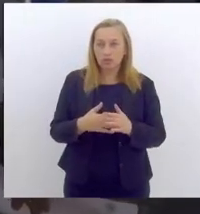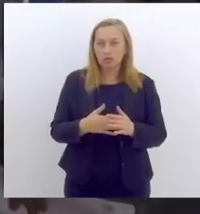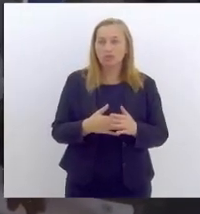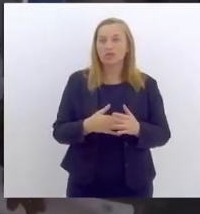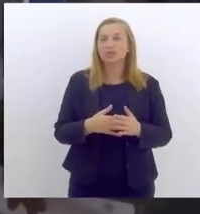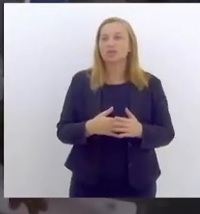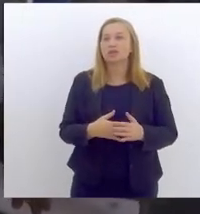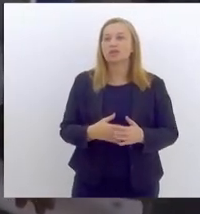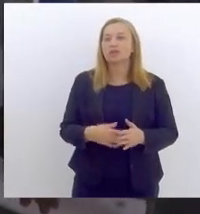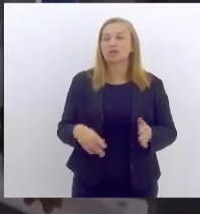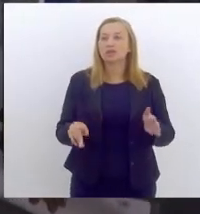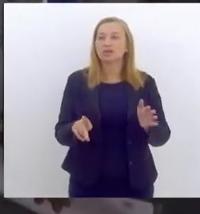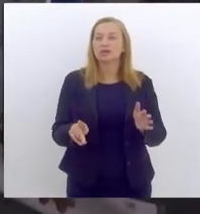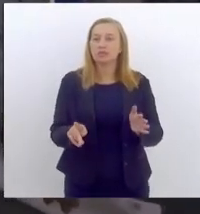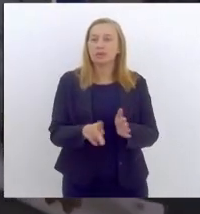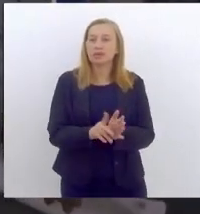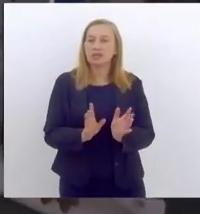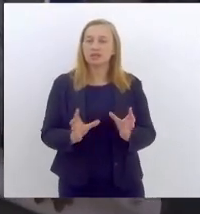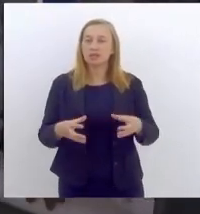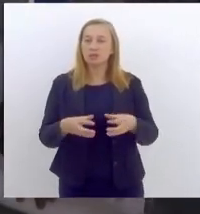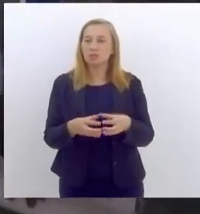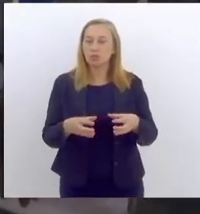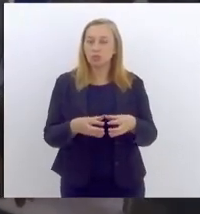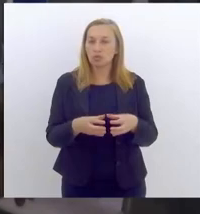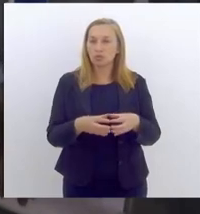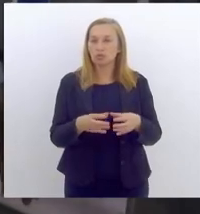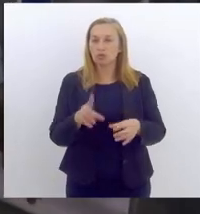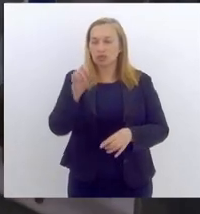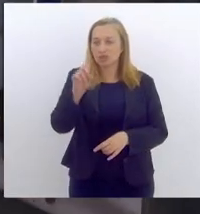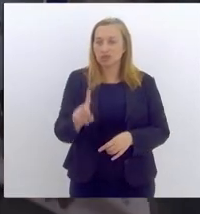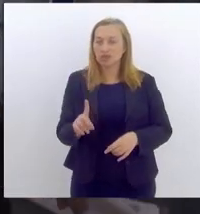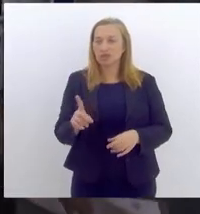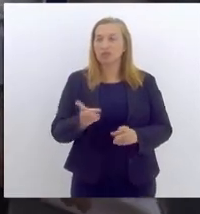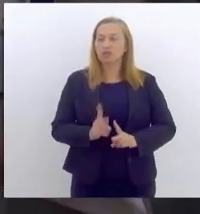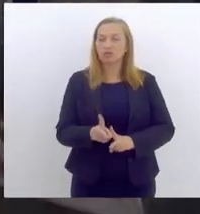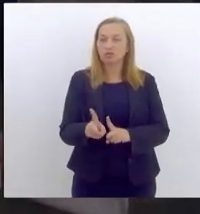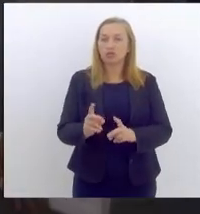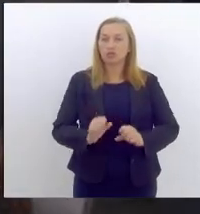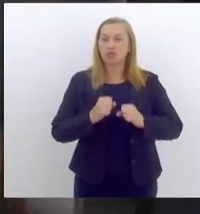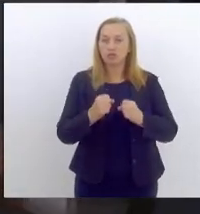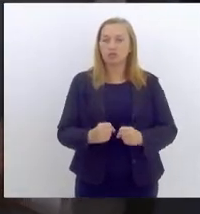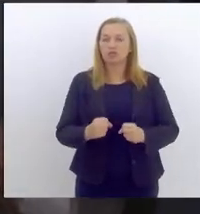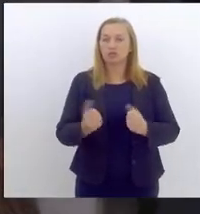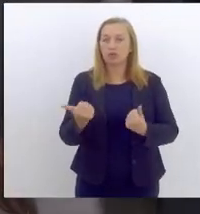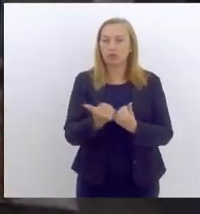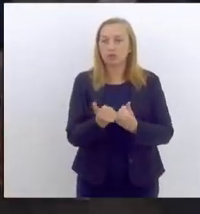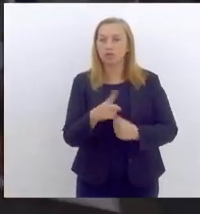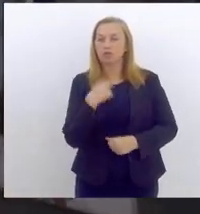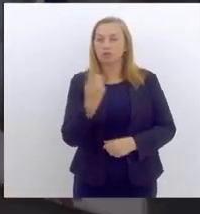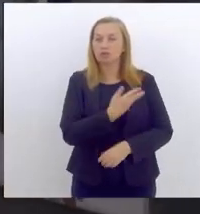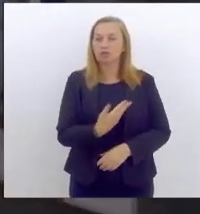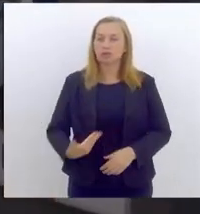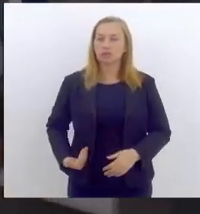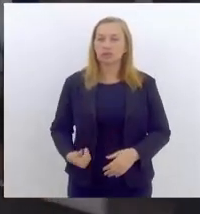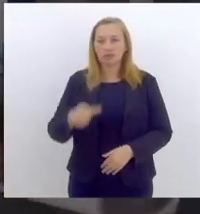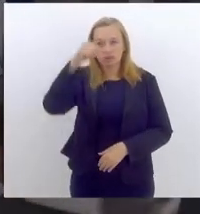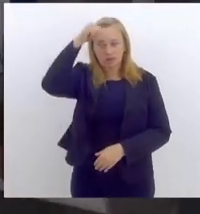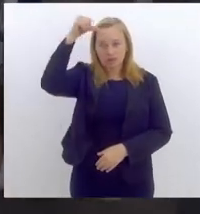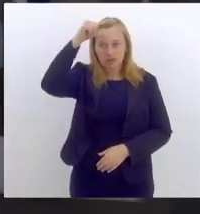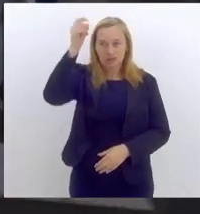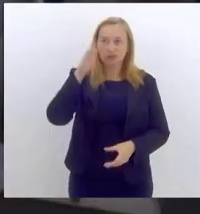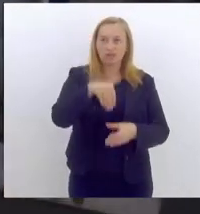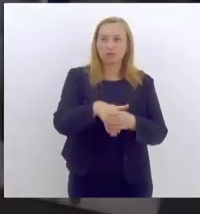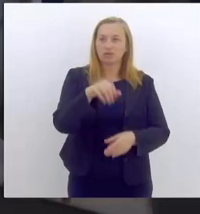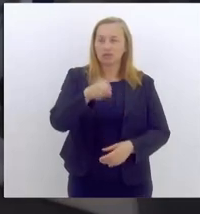essa nova mesa diretora, e dizer que continuamos firmes no apoio do nosso governador Cláudio Castro. Meu voto é